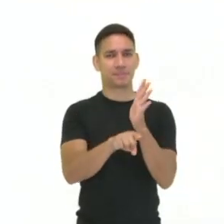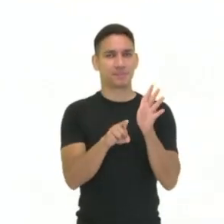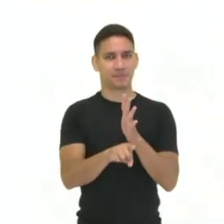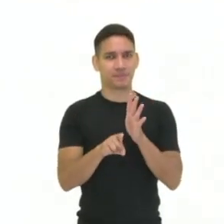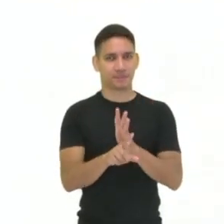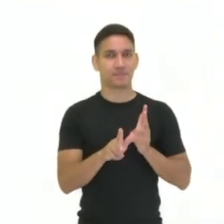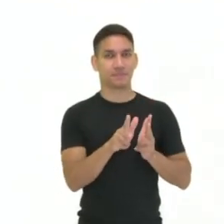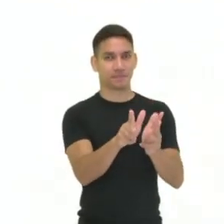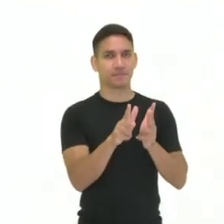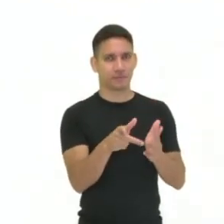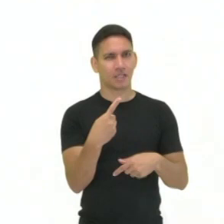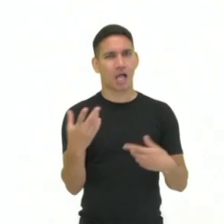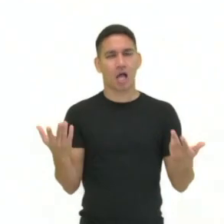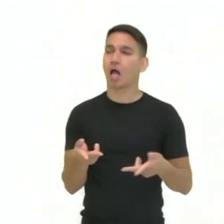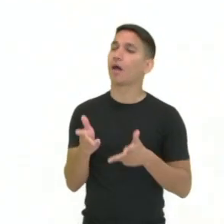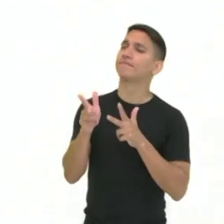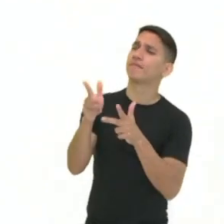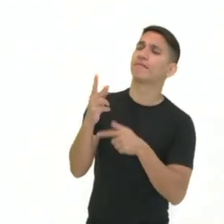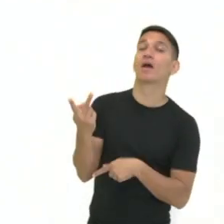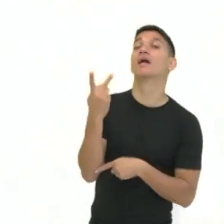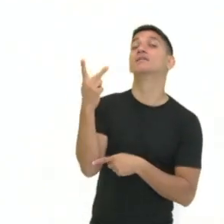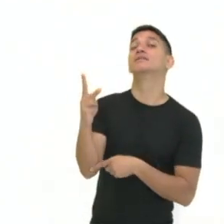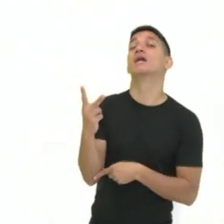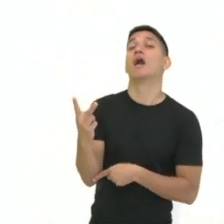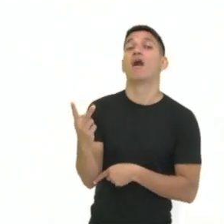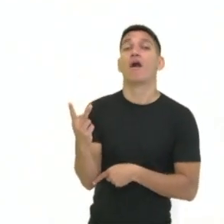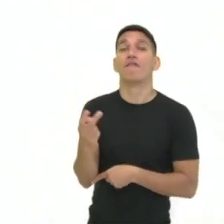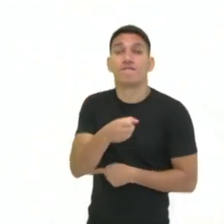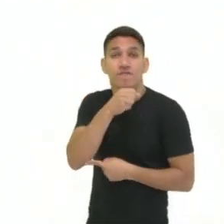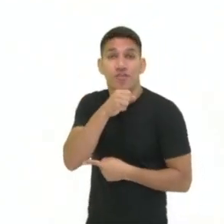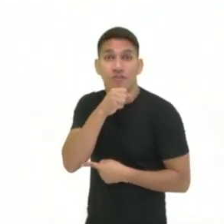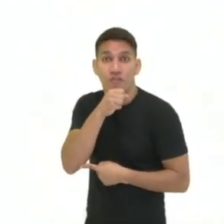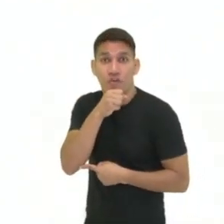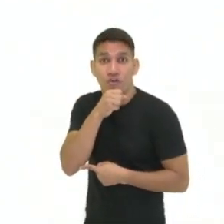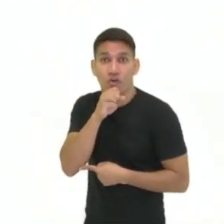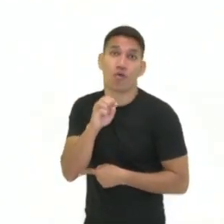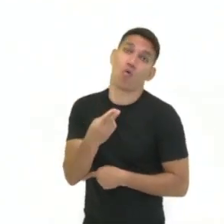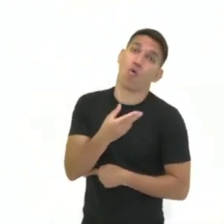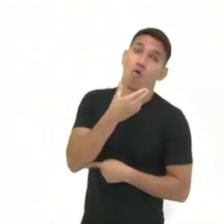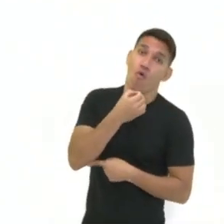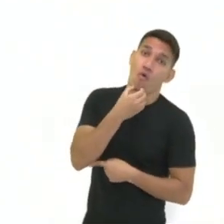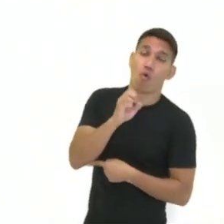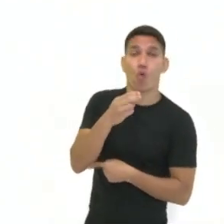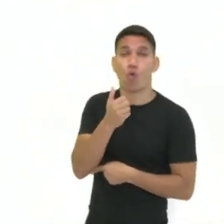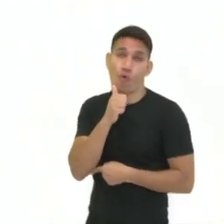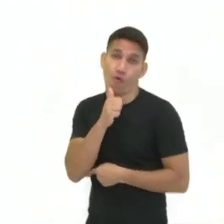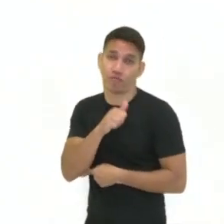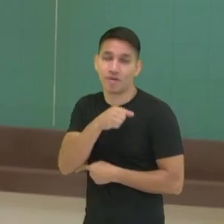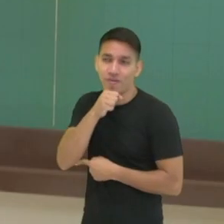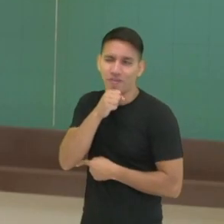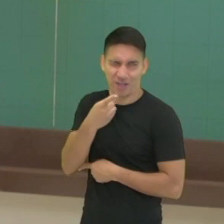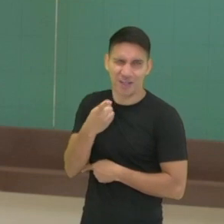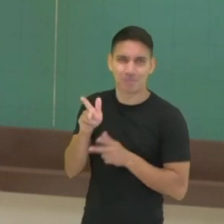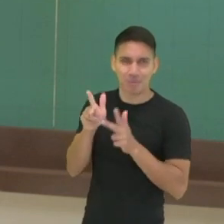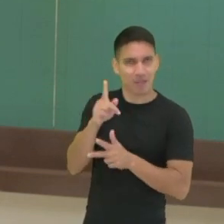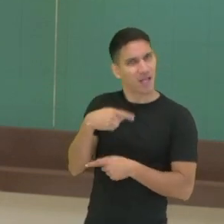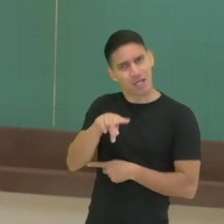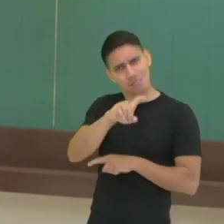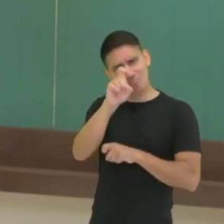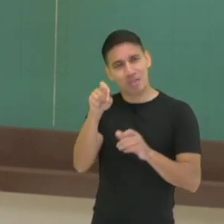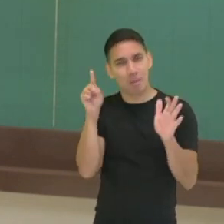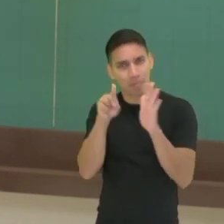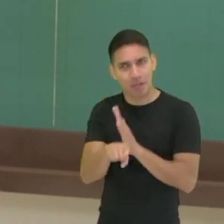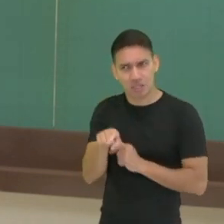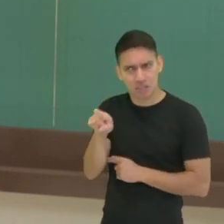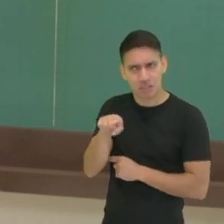Vamos valorizar os idosos entrevistando o avô ou a avó? Então lembra que eu perguntei para vocês? Será que a